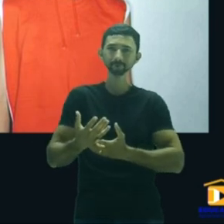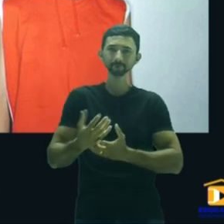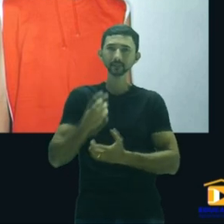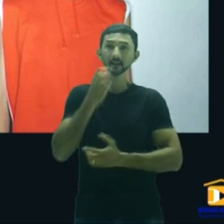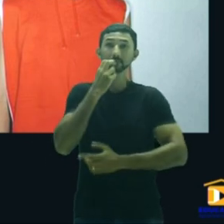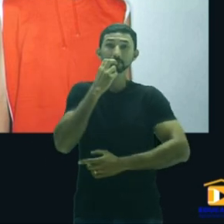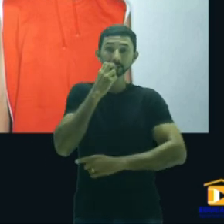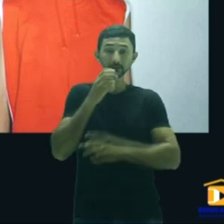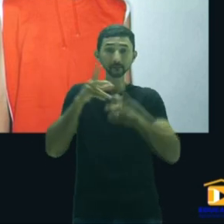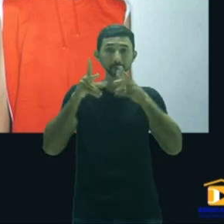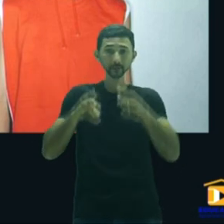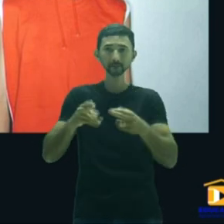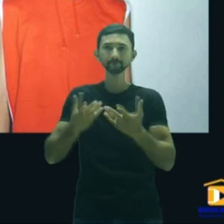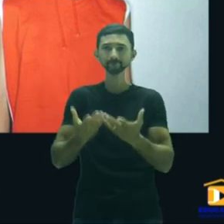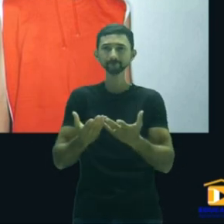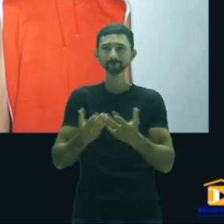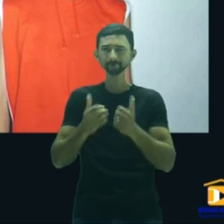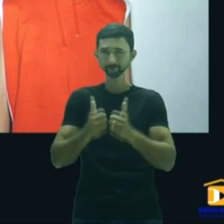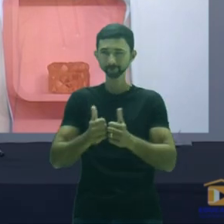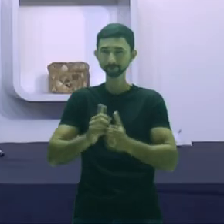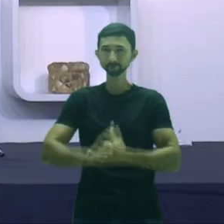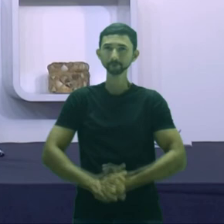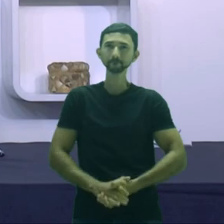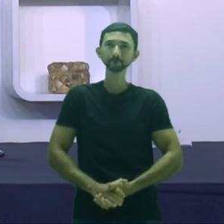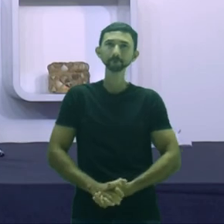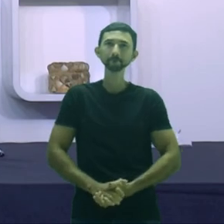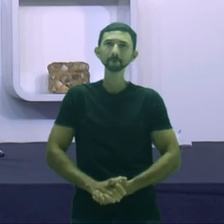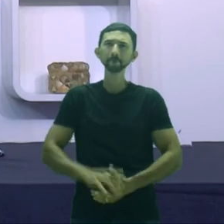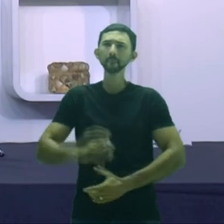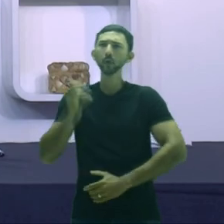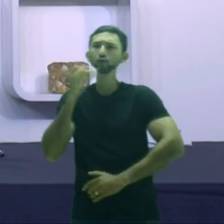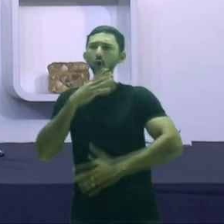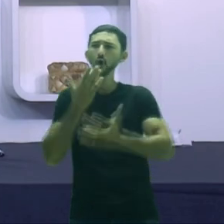quê? Univitelinos. Beleza? Tem um novo estudo